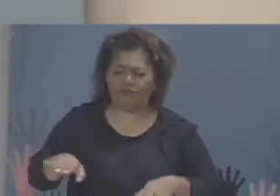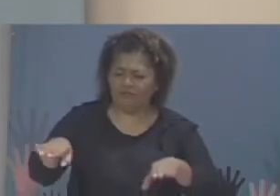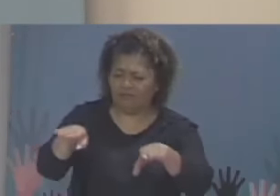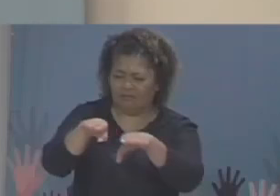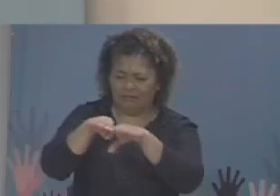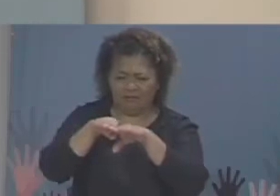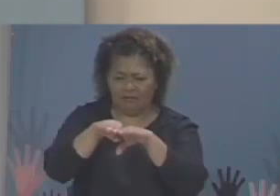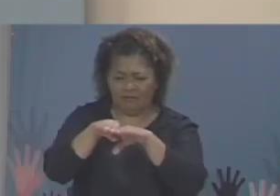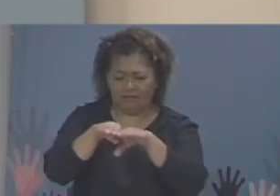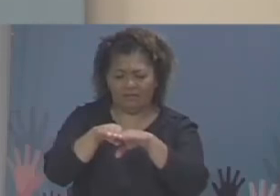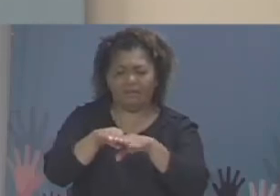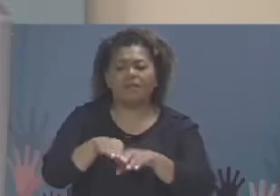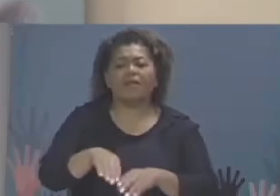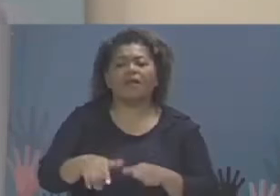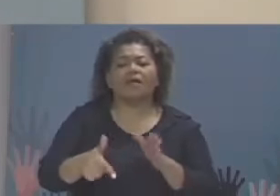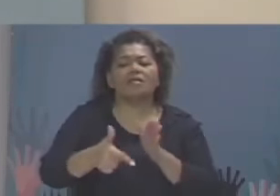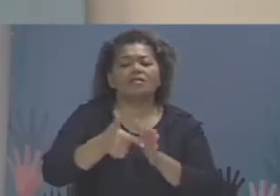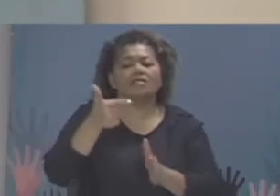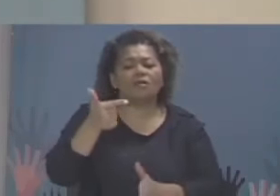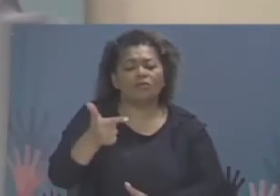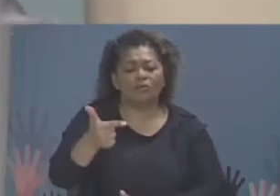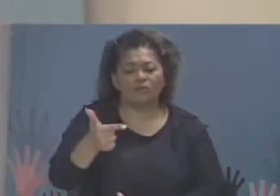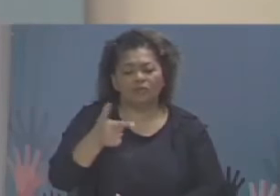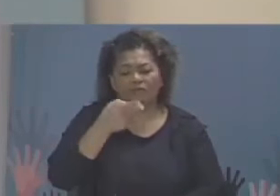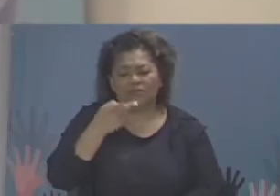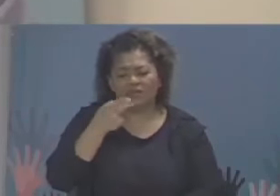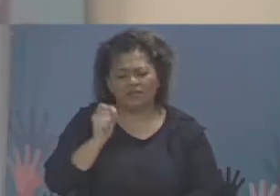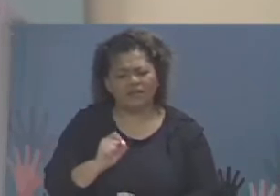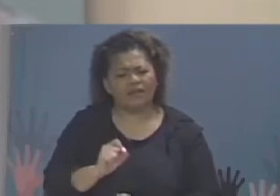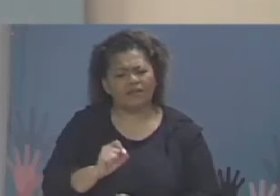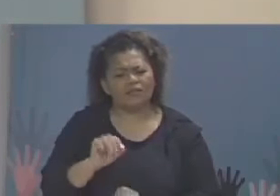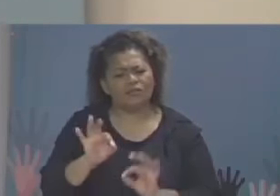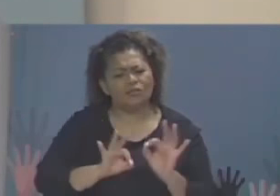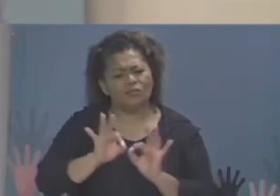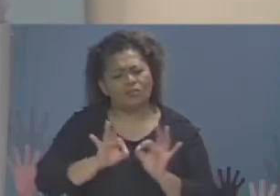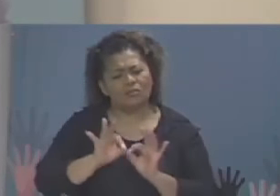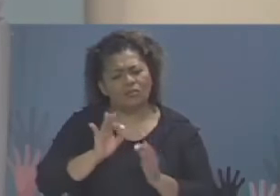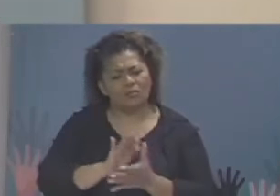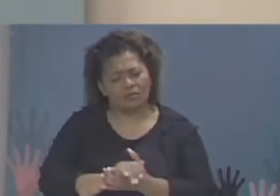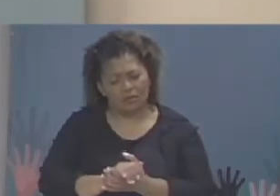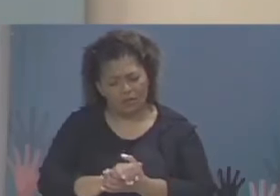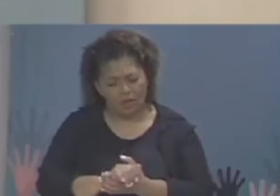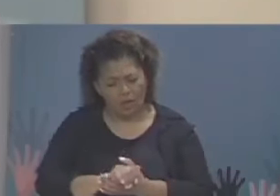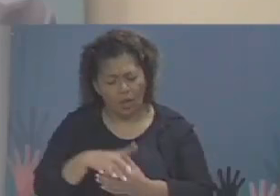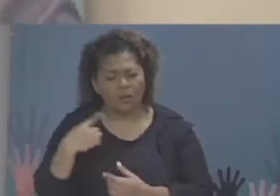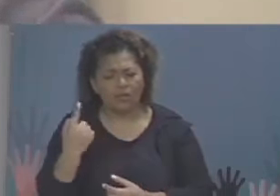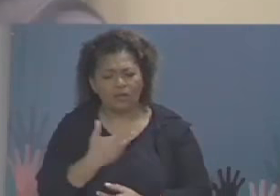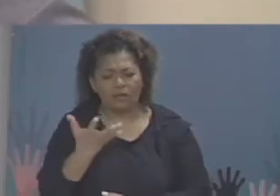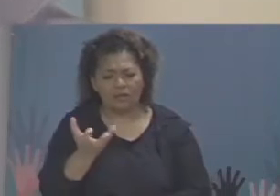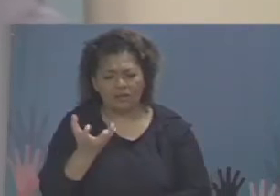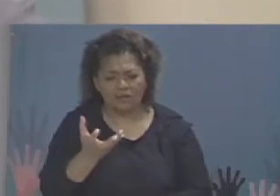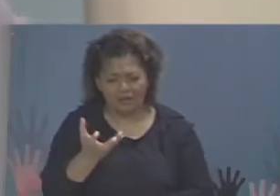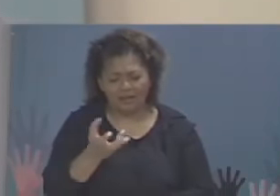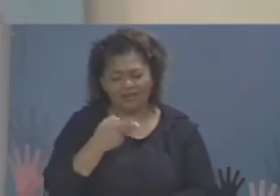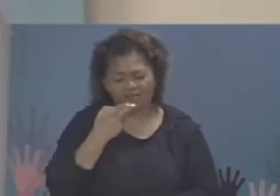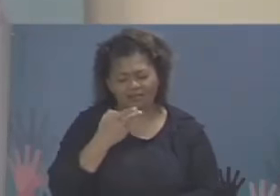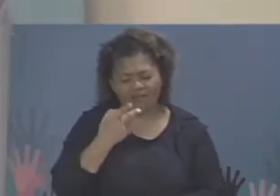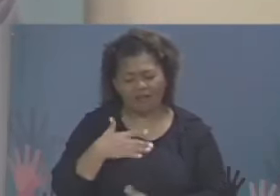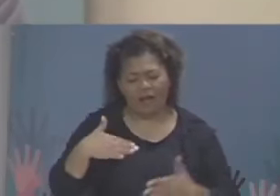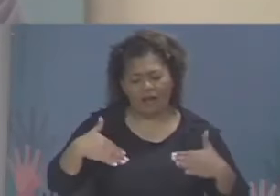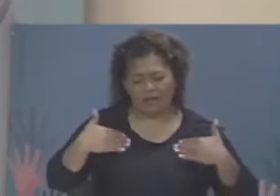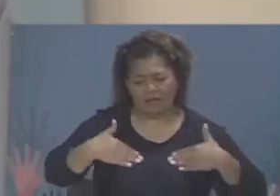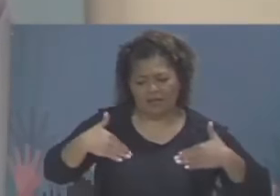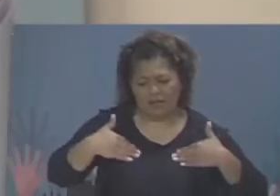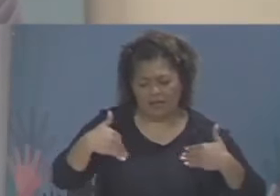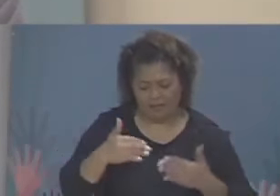positiva. Segundo que você posiciona é justamente o que nós trazemos de novo. Isso dá uma super alegria em falar. É o